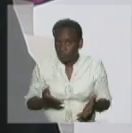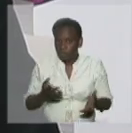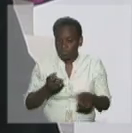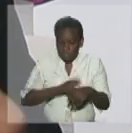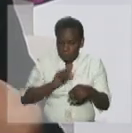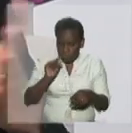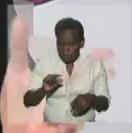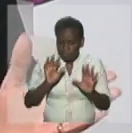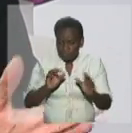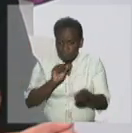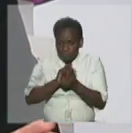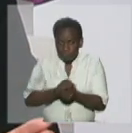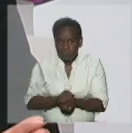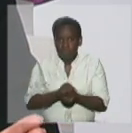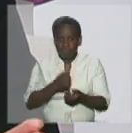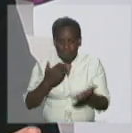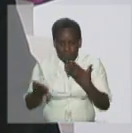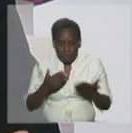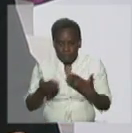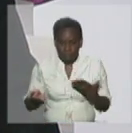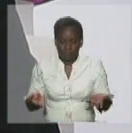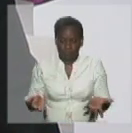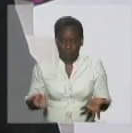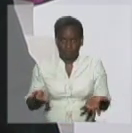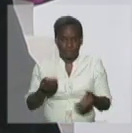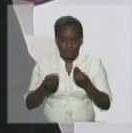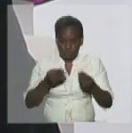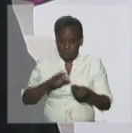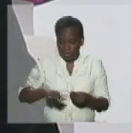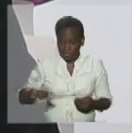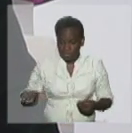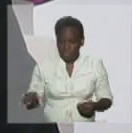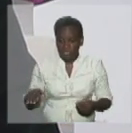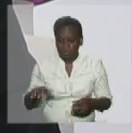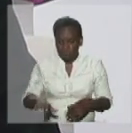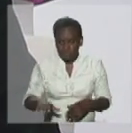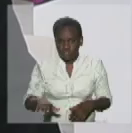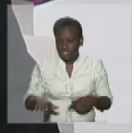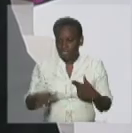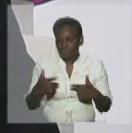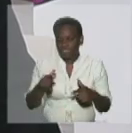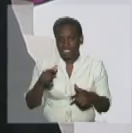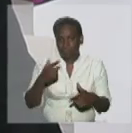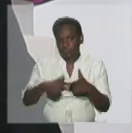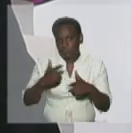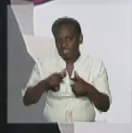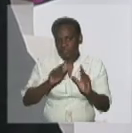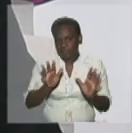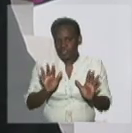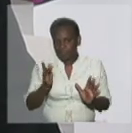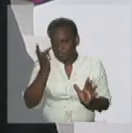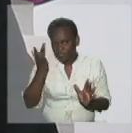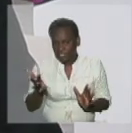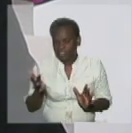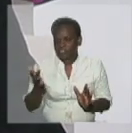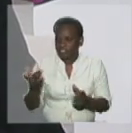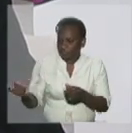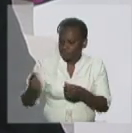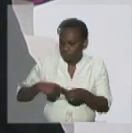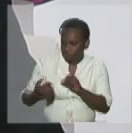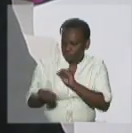tempo o pouco tempo que você teve, por exemplo, né? Então, quer dizer, como é criança, a mais nova, ele já não tem tanto problema